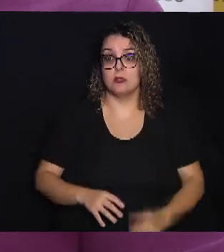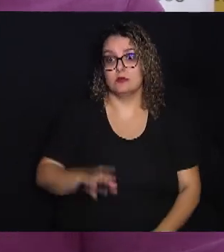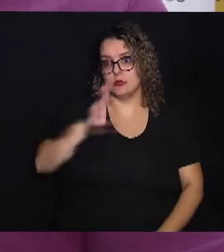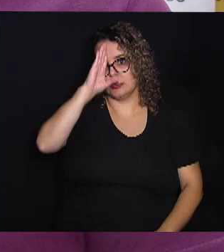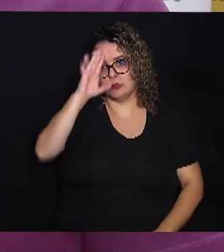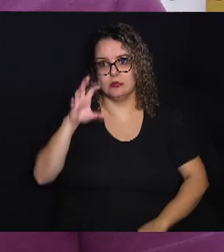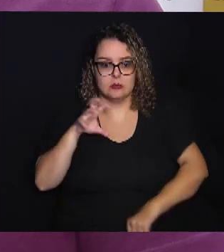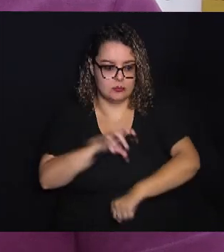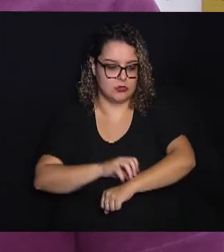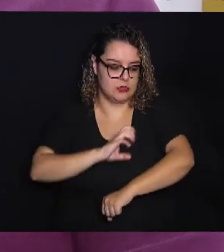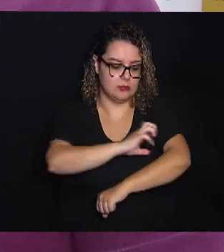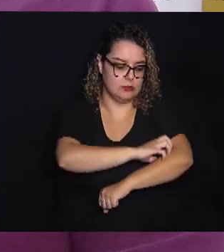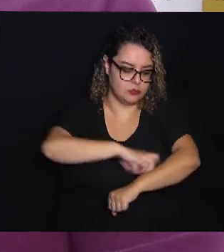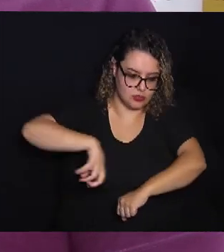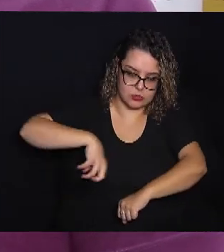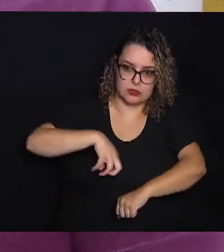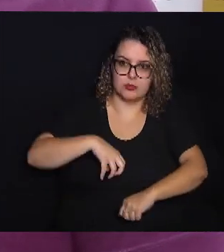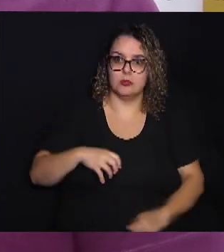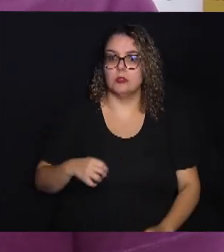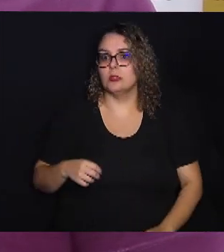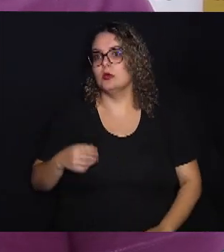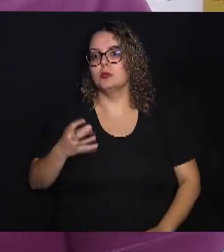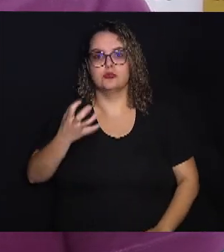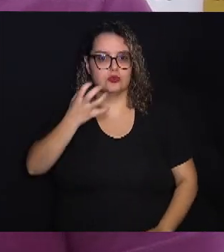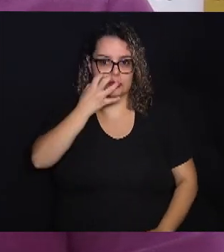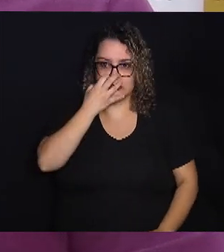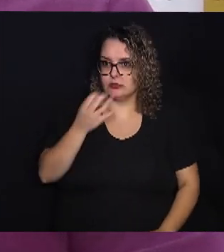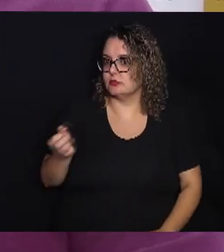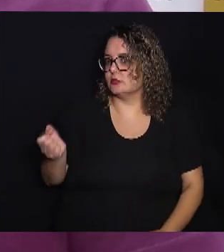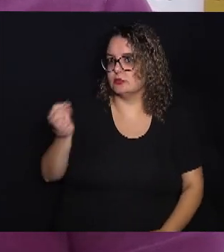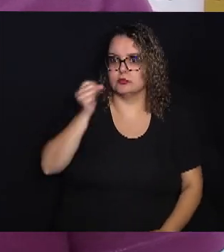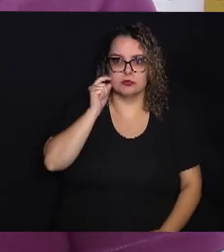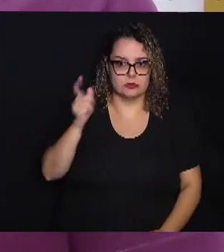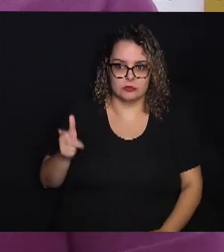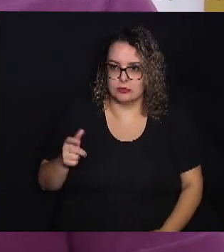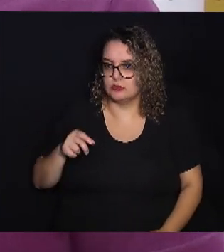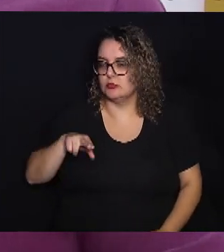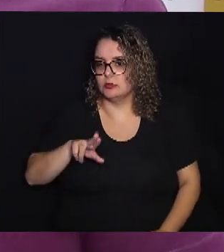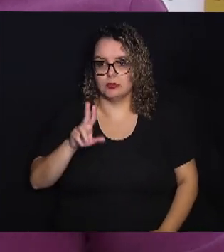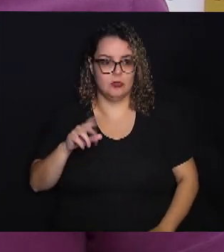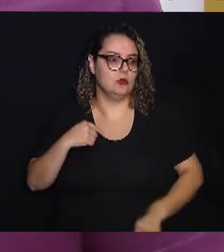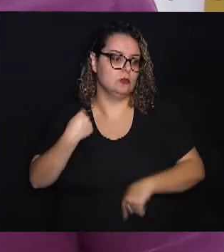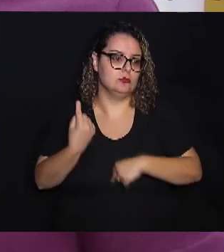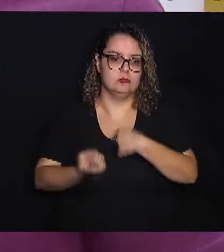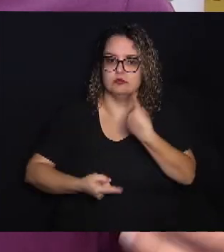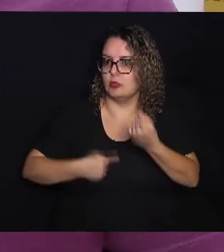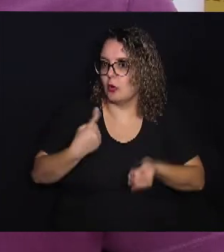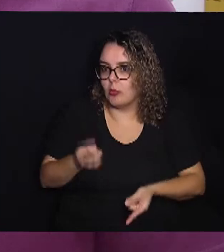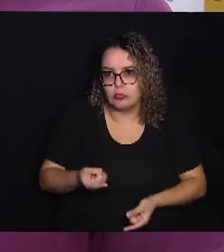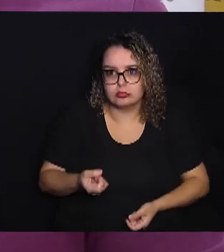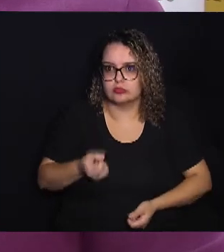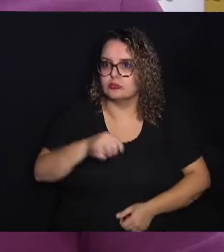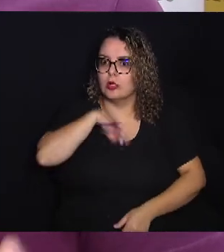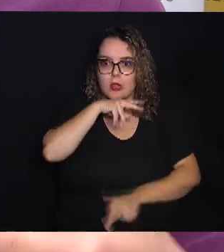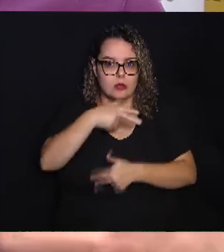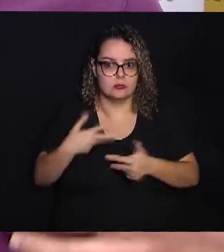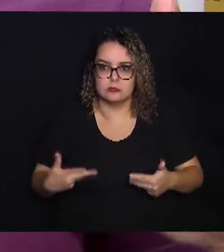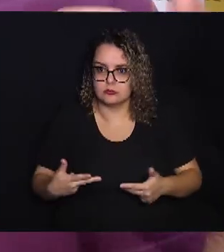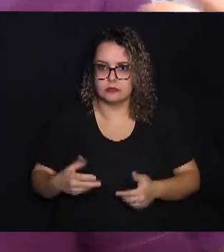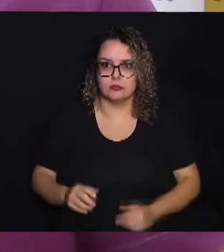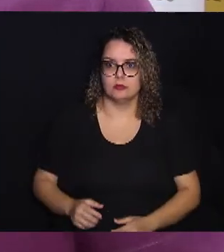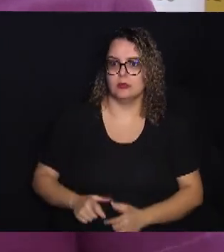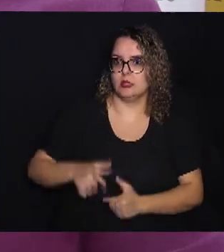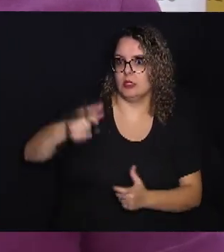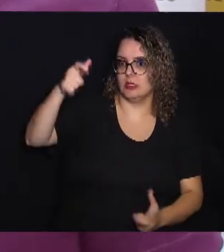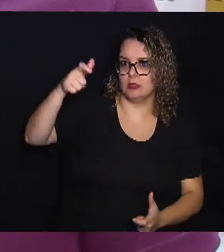seja doméstico ou silvestre. Principalmente mordidas, arranhaduras, seja com um cachorro, com um gato, seja com